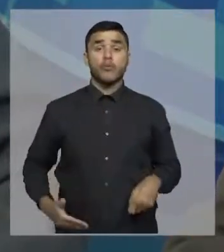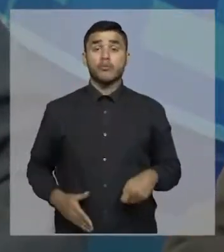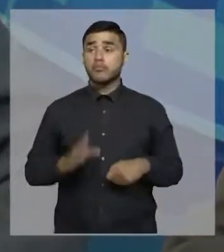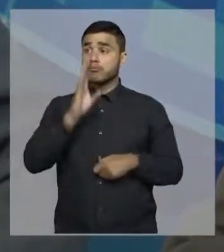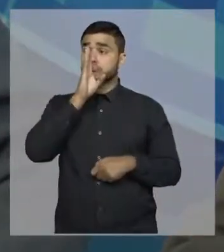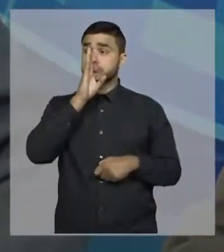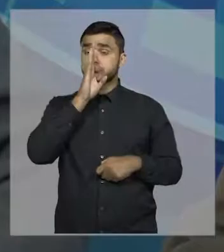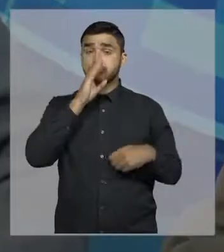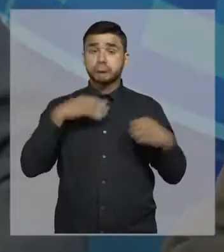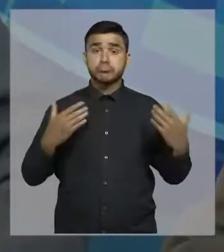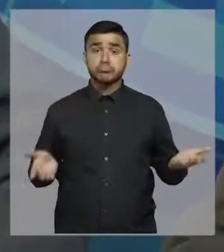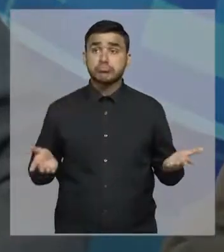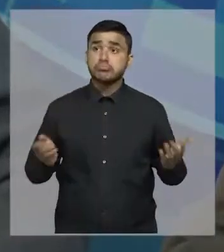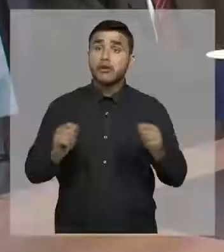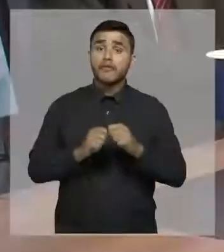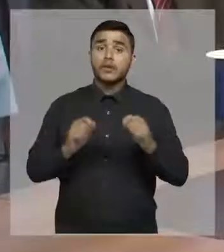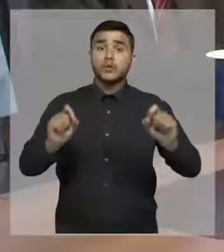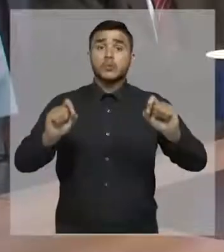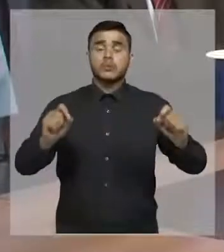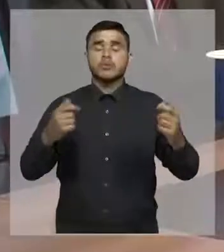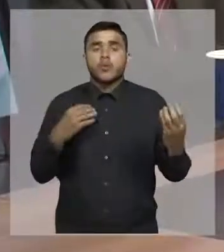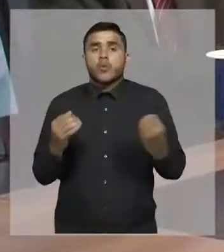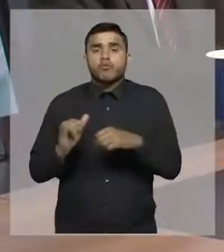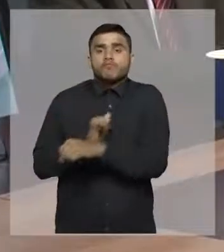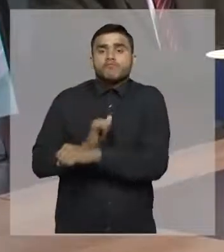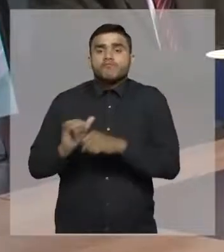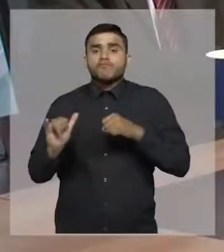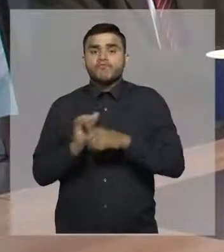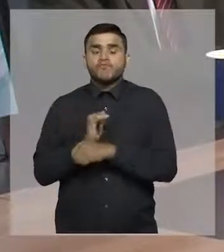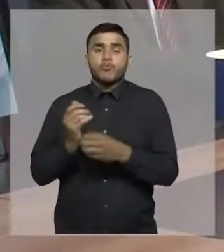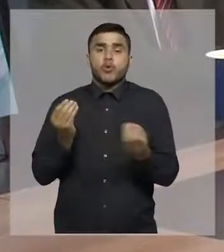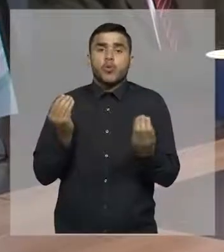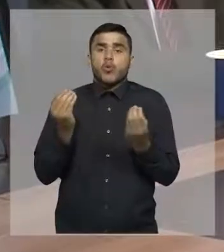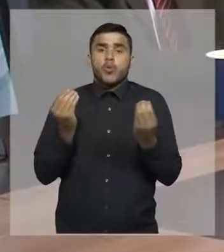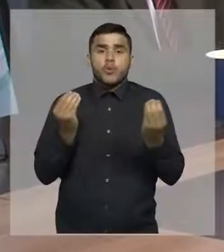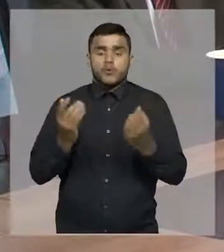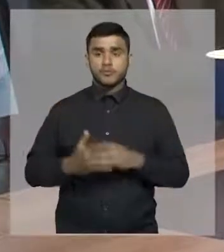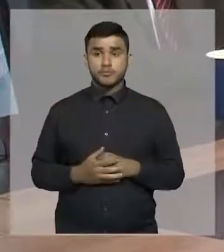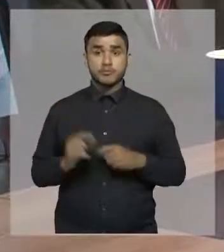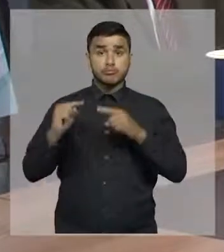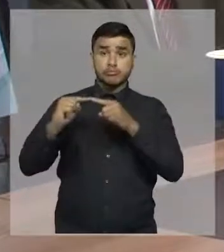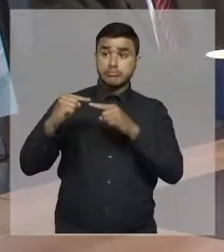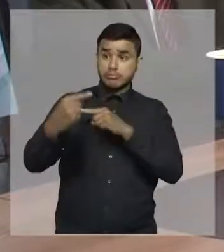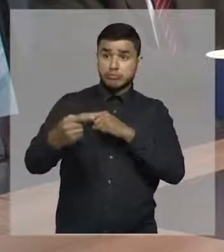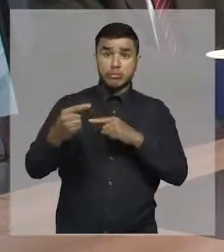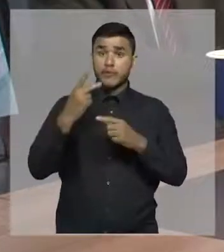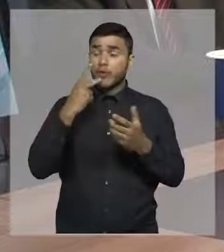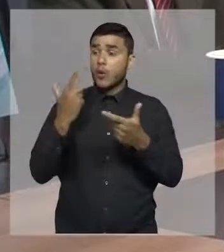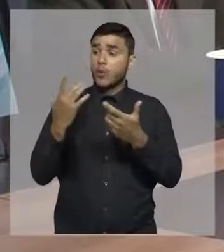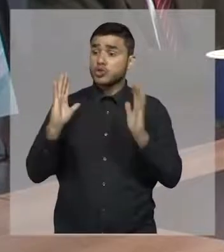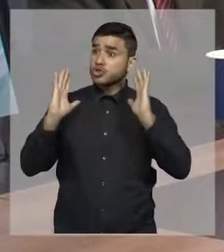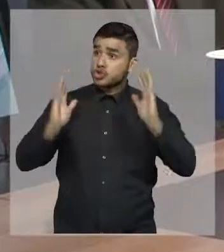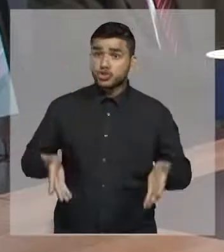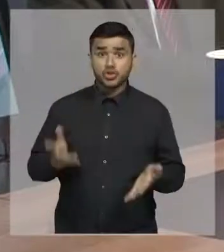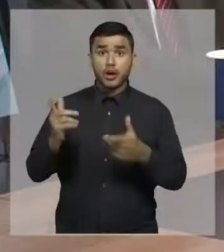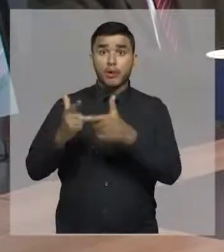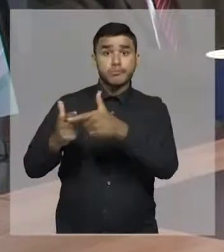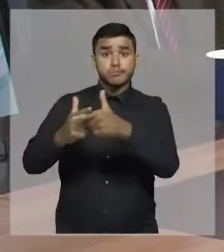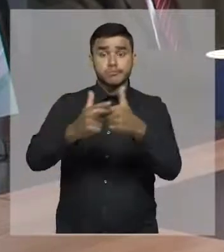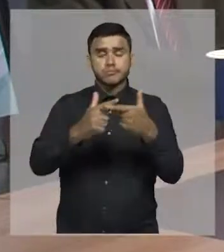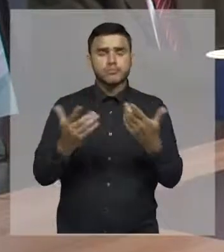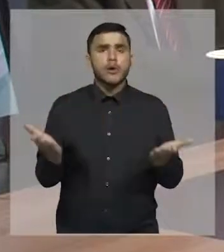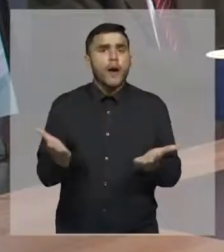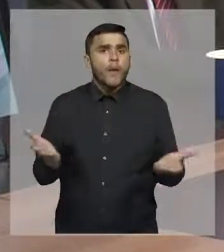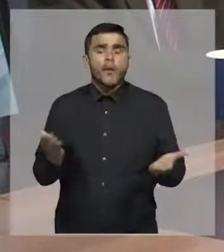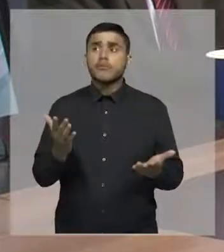incapaz, inclusive, de se movimentar, ainda que a posteriori, após o problema instalado, já que a antecipação fica muito